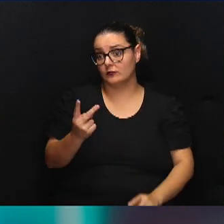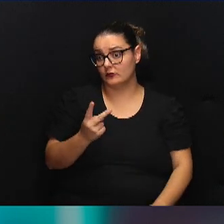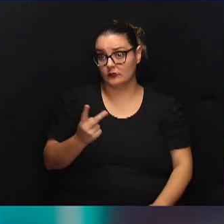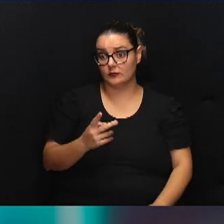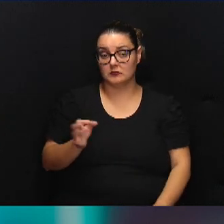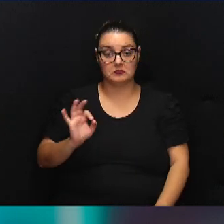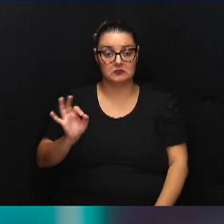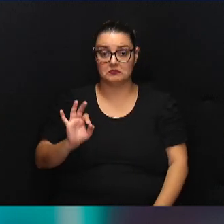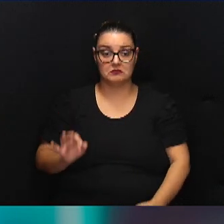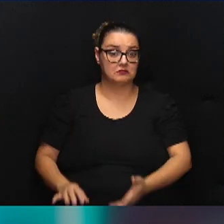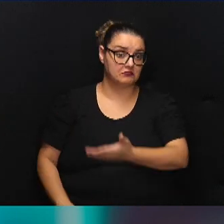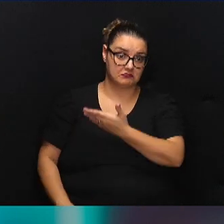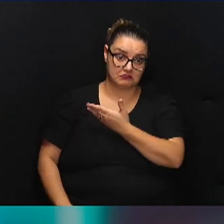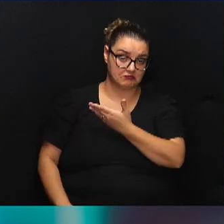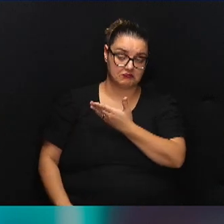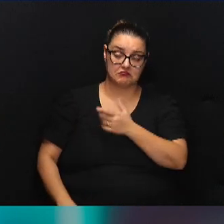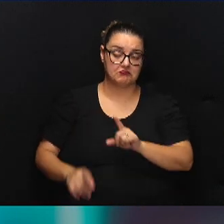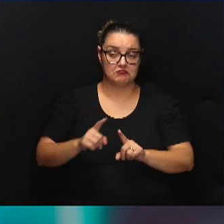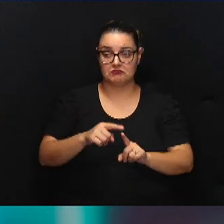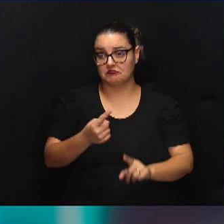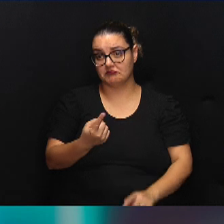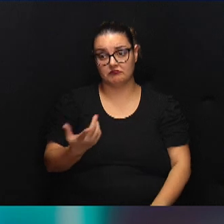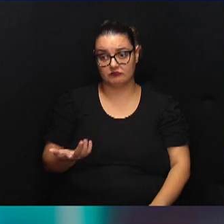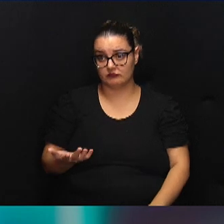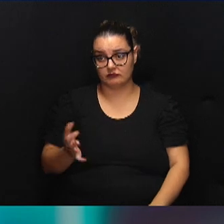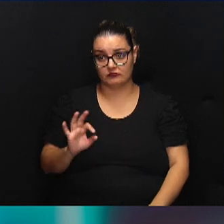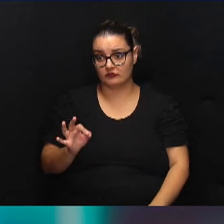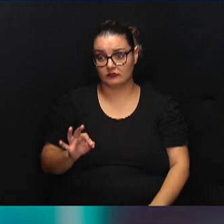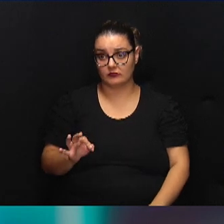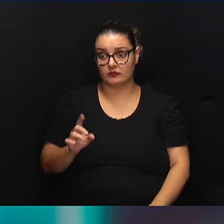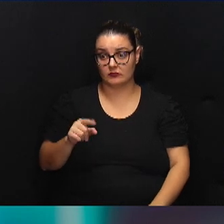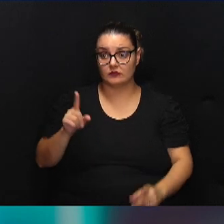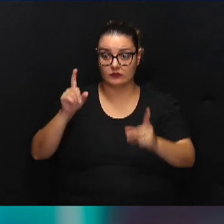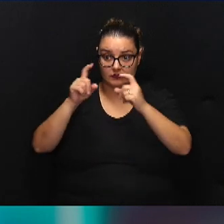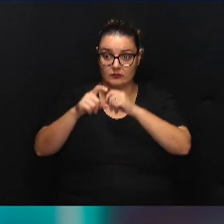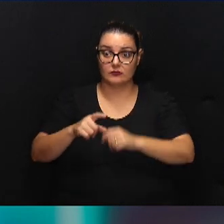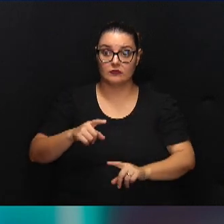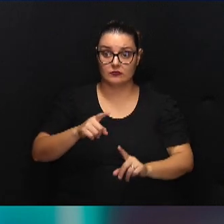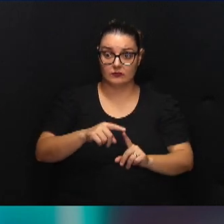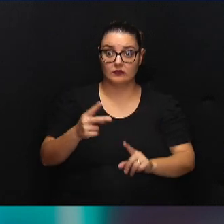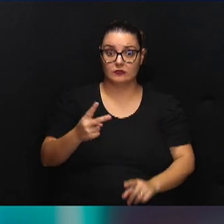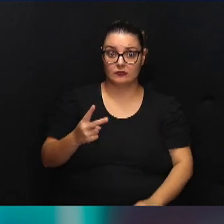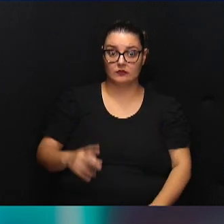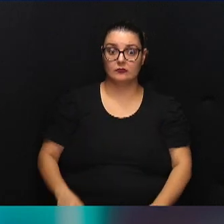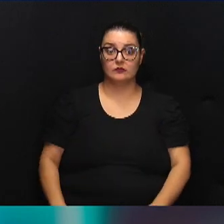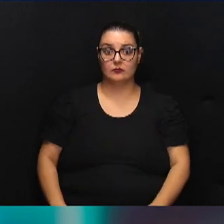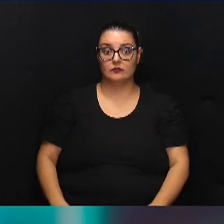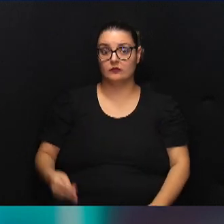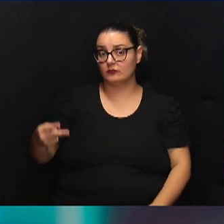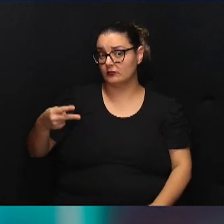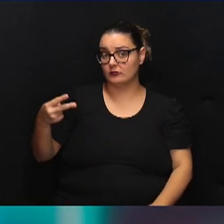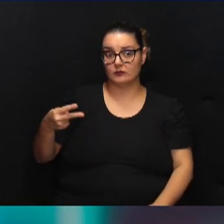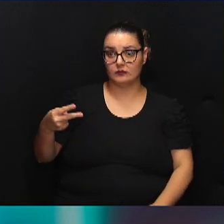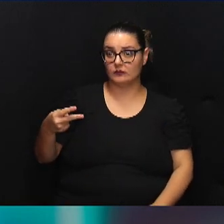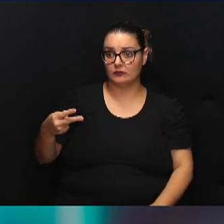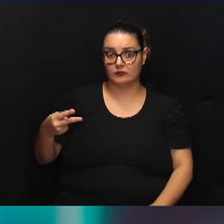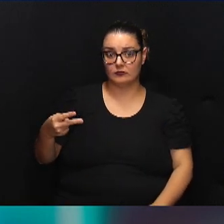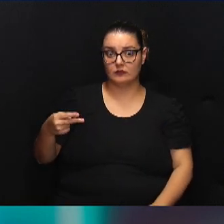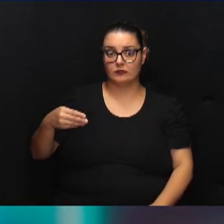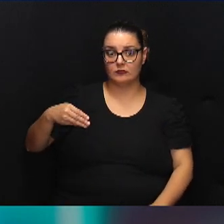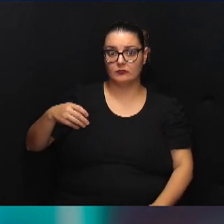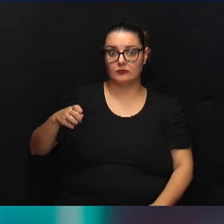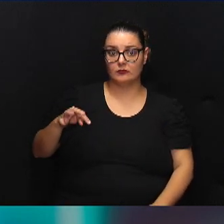Nada disso aí vai servir para quem tem diabetes tipo 1. Né? Já é difícil para o diabetes tipo 2. A gente para ali no segundo, né, metformina